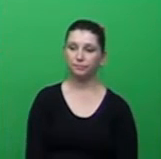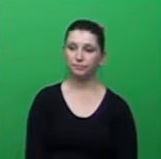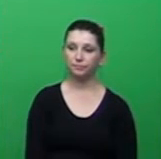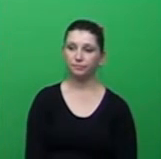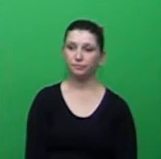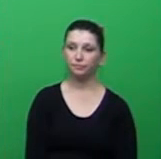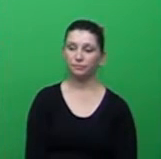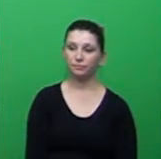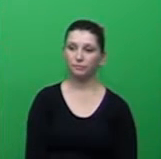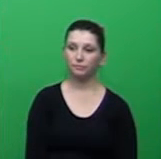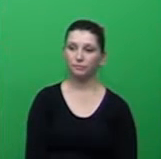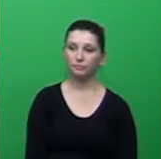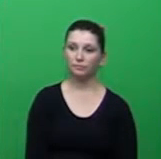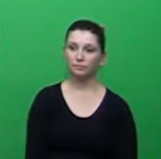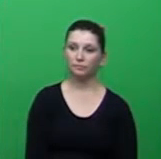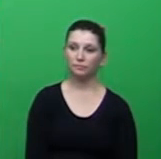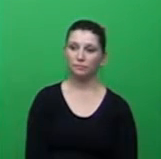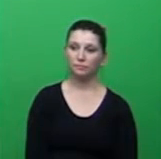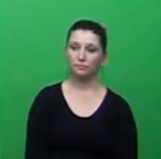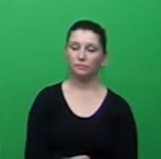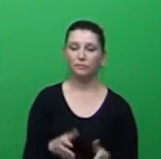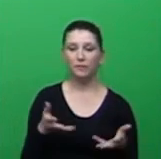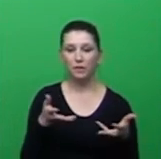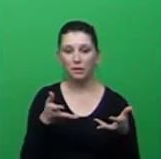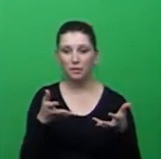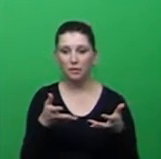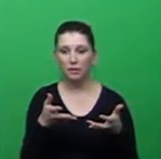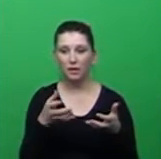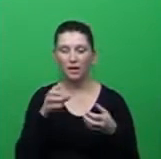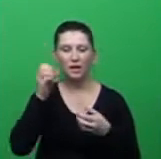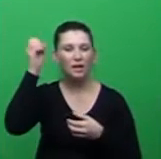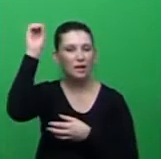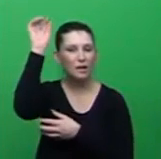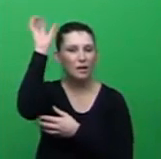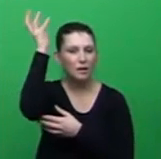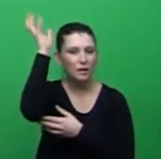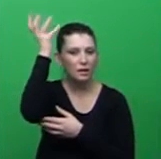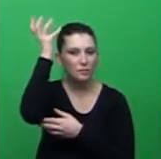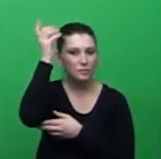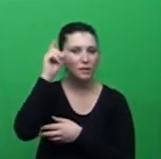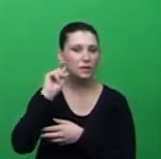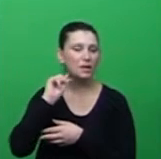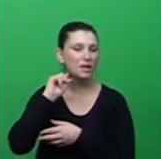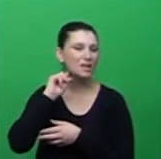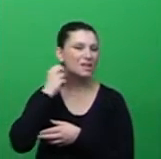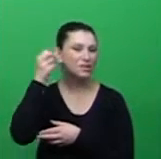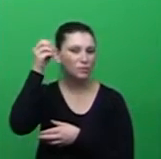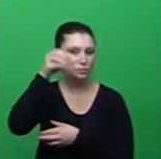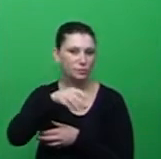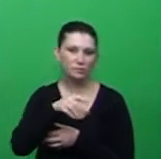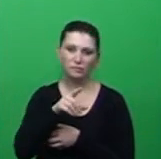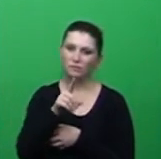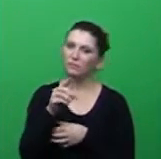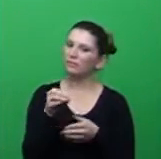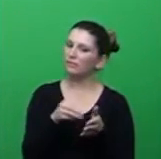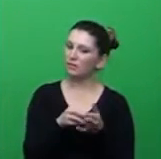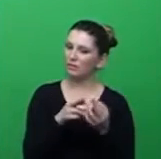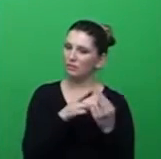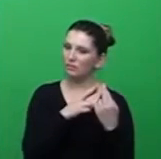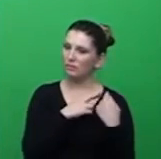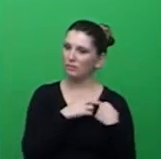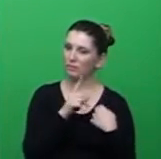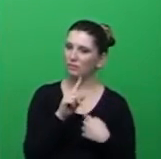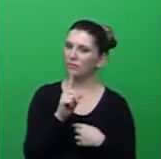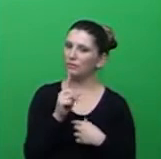que colocar uma lâmpada num lixo é uma irresponsabilidade de quem colocou. Porque também não está pensando naquele catador que